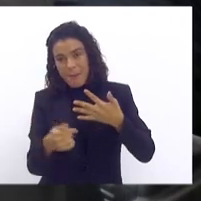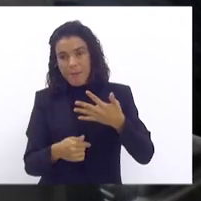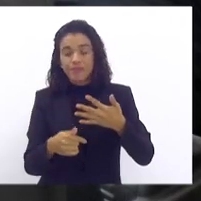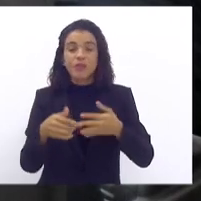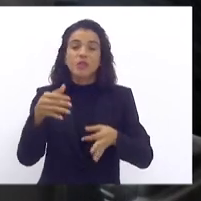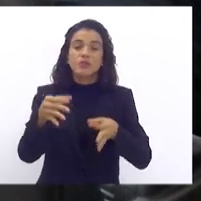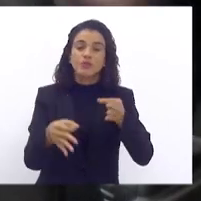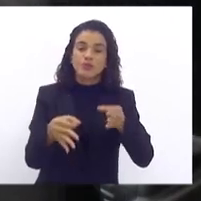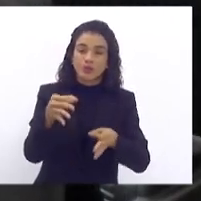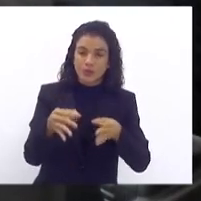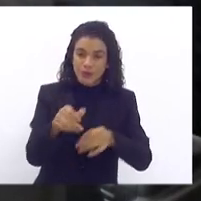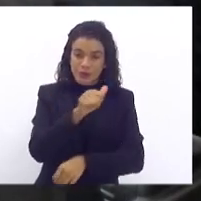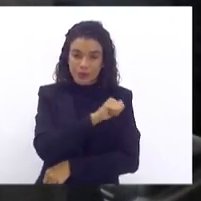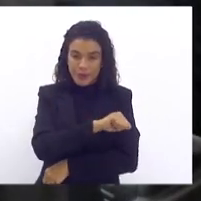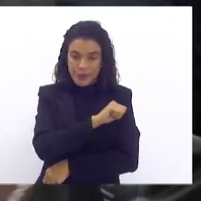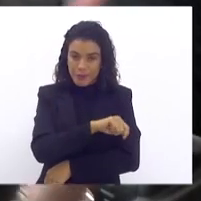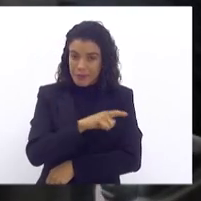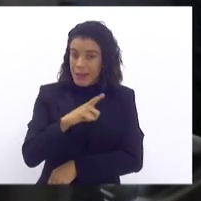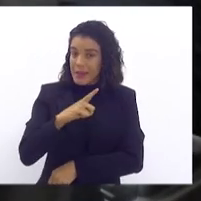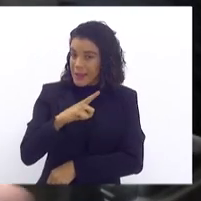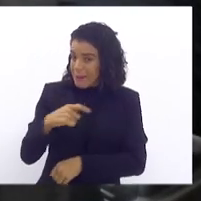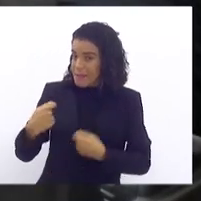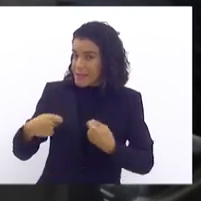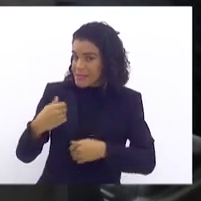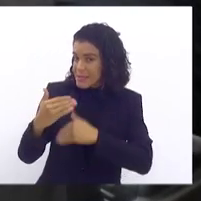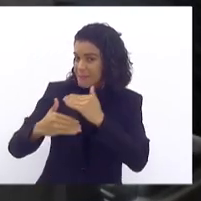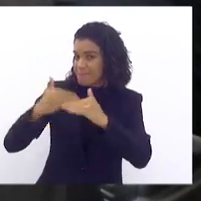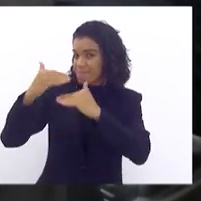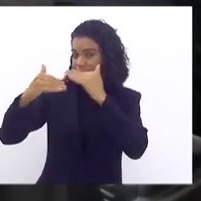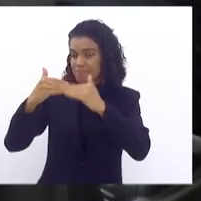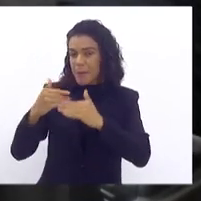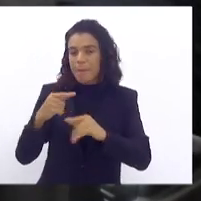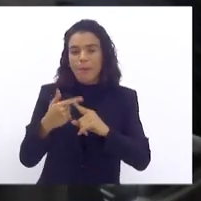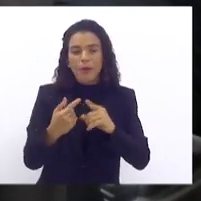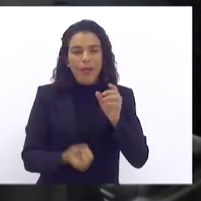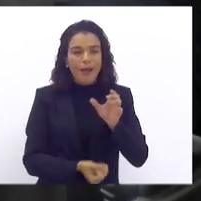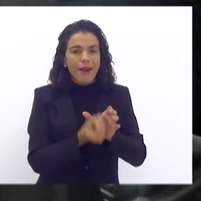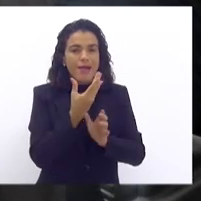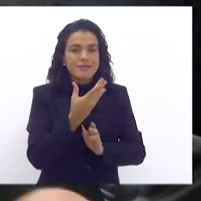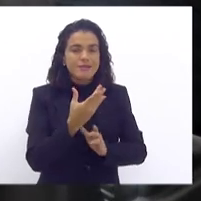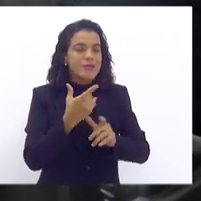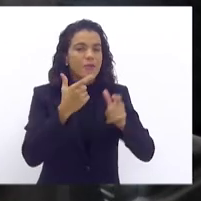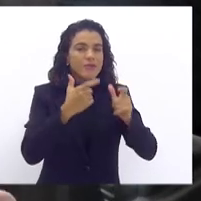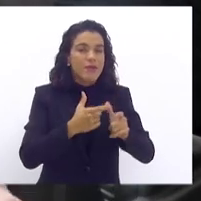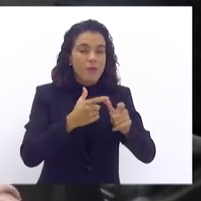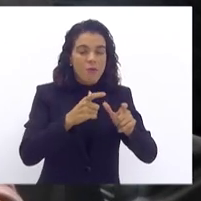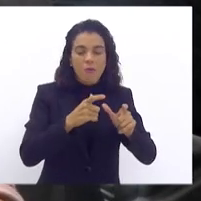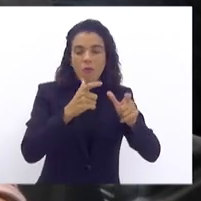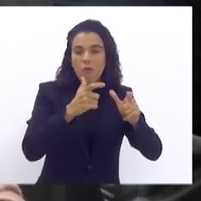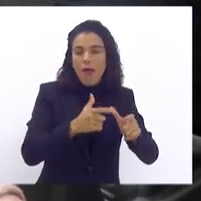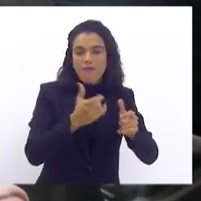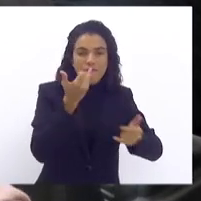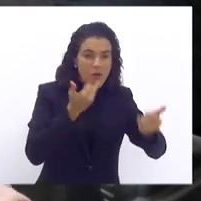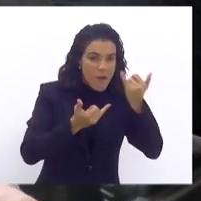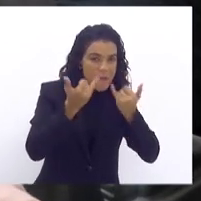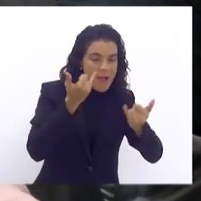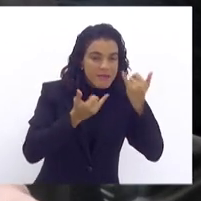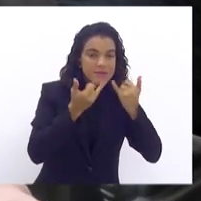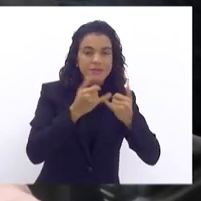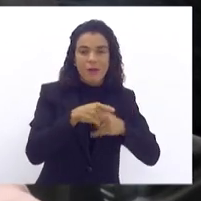Justiça do Rio de Janeiro, acho que isso também tem que avançar, porque a criação de um banco de dados sobre crimes cibernéticos